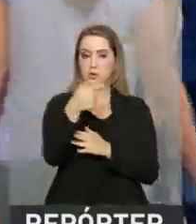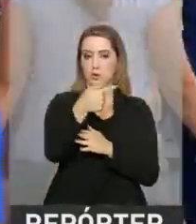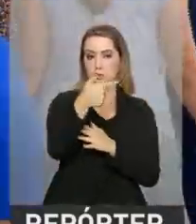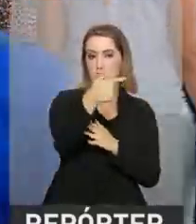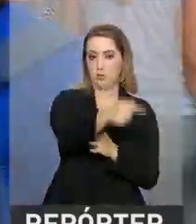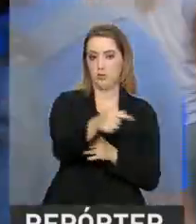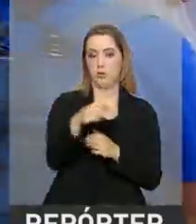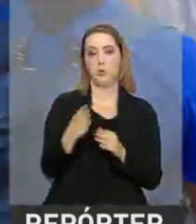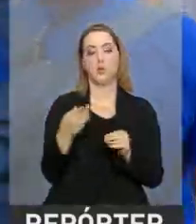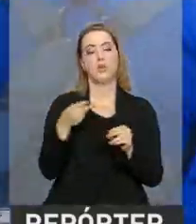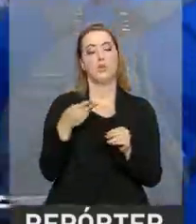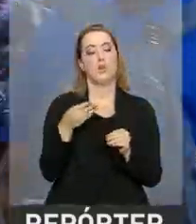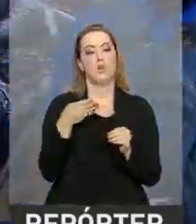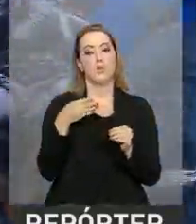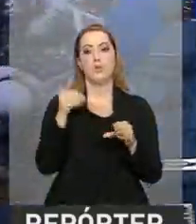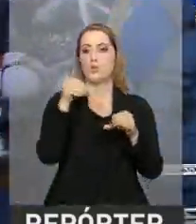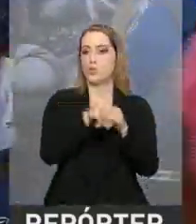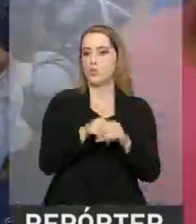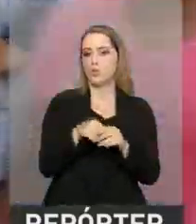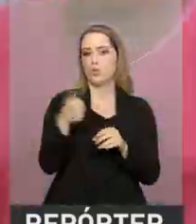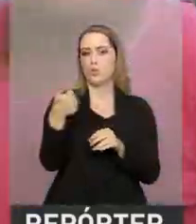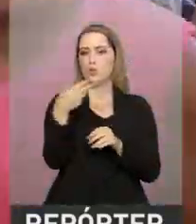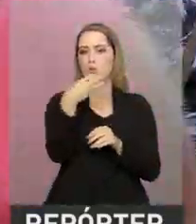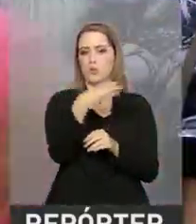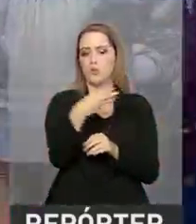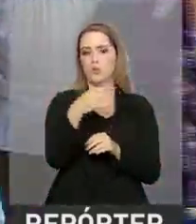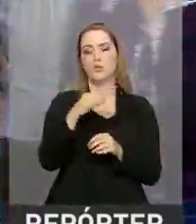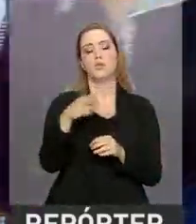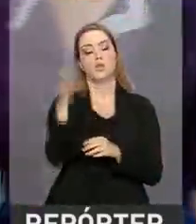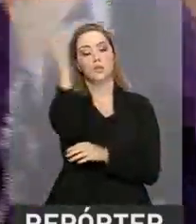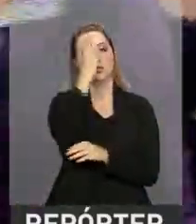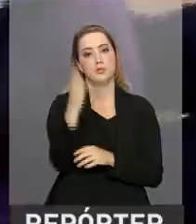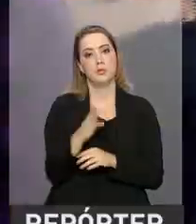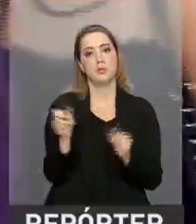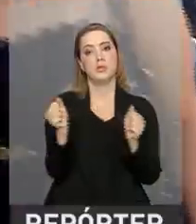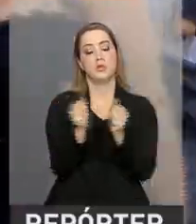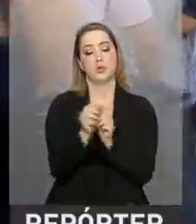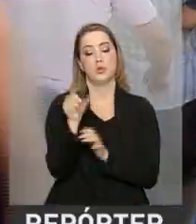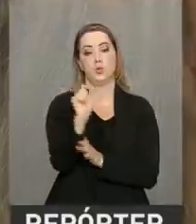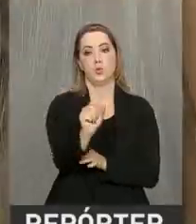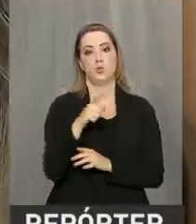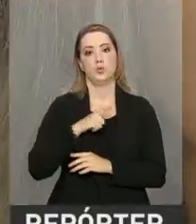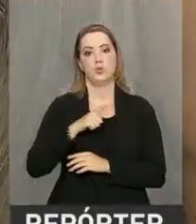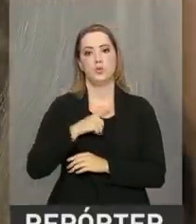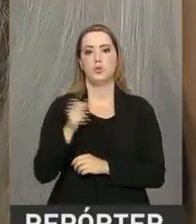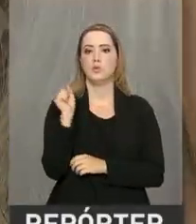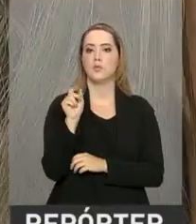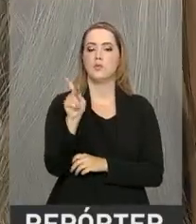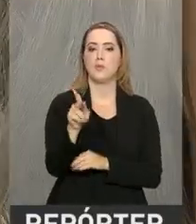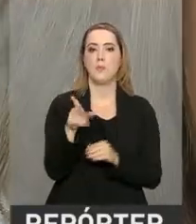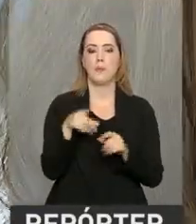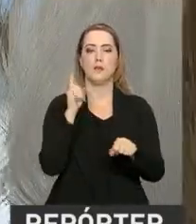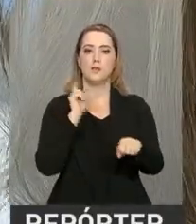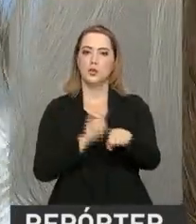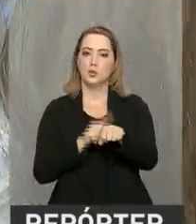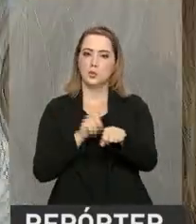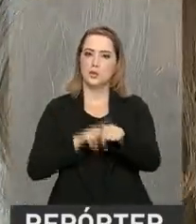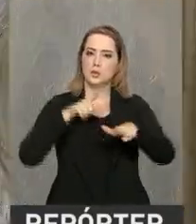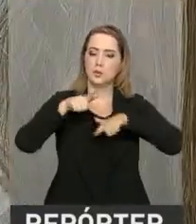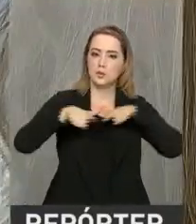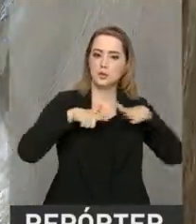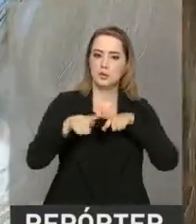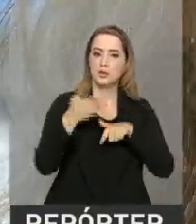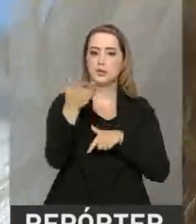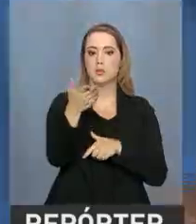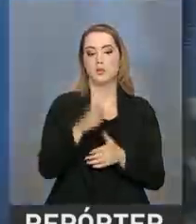13, incluindo aí o Brasil, tem aposentadoria por tempo de contribuição. Segundo a professora de contabilidade pública,